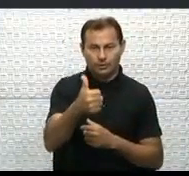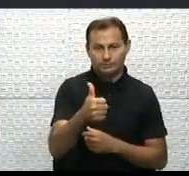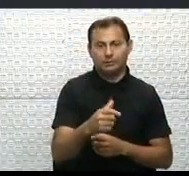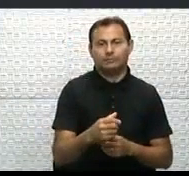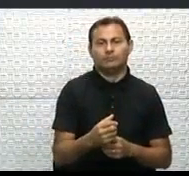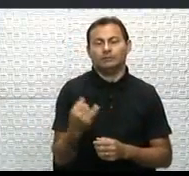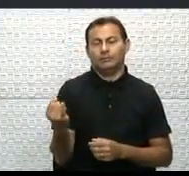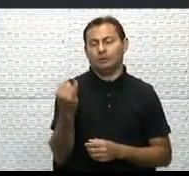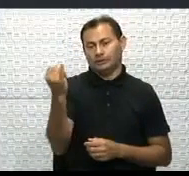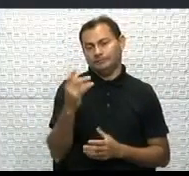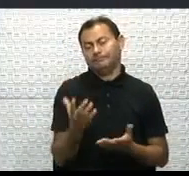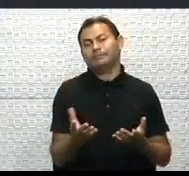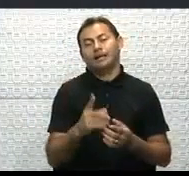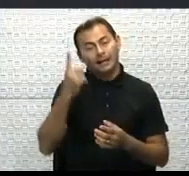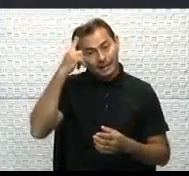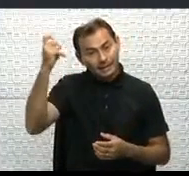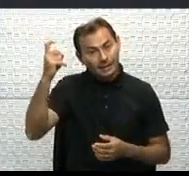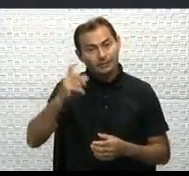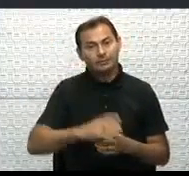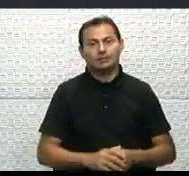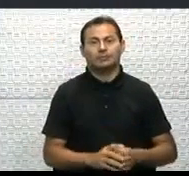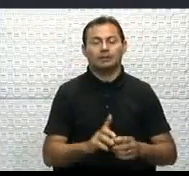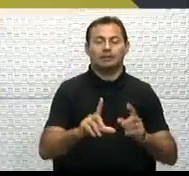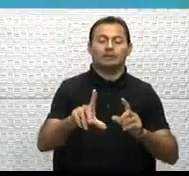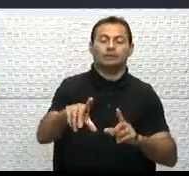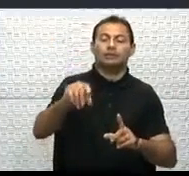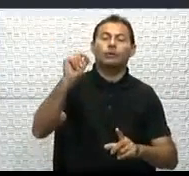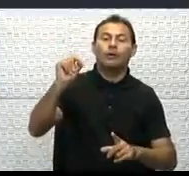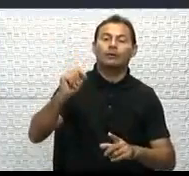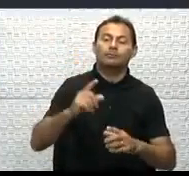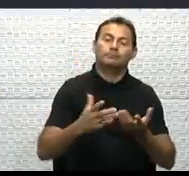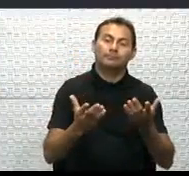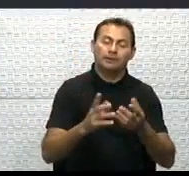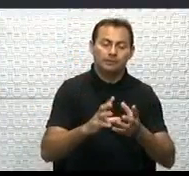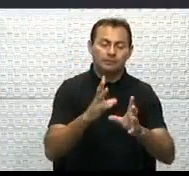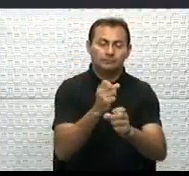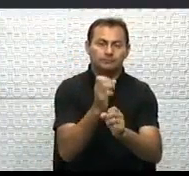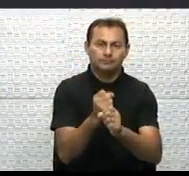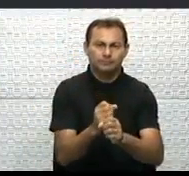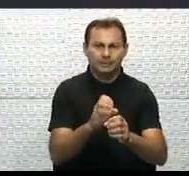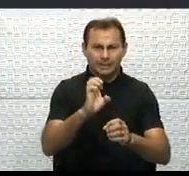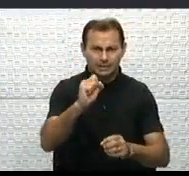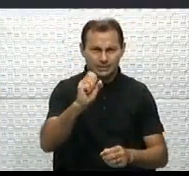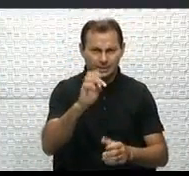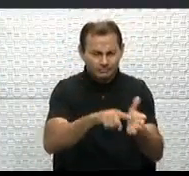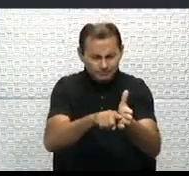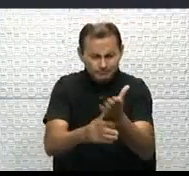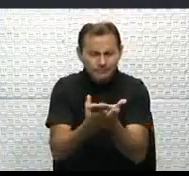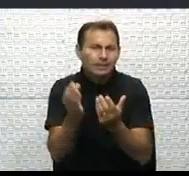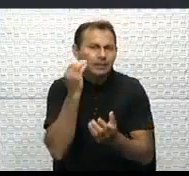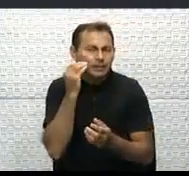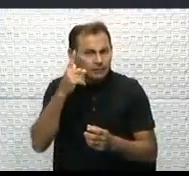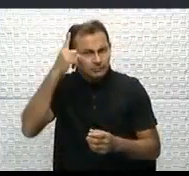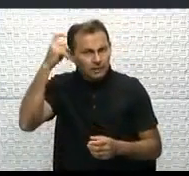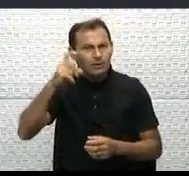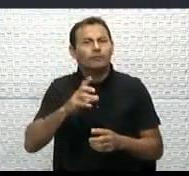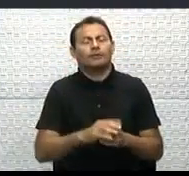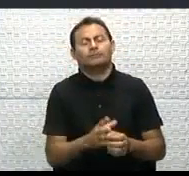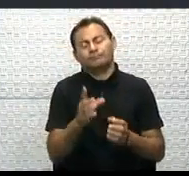positiva significante e a hipótese alternativa. Então foi calculada a estatística de teste e a hipótese